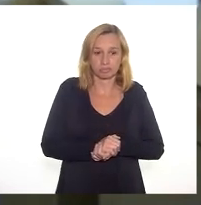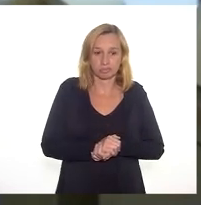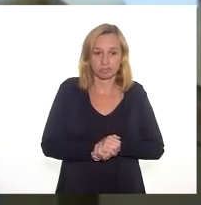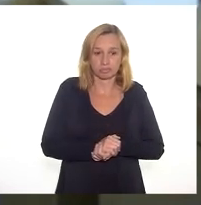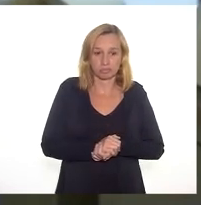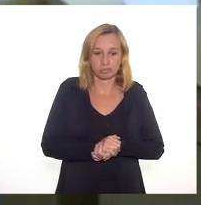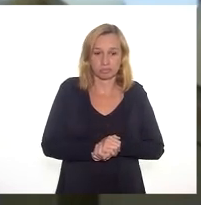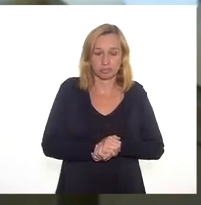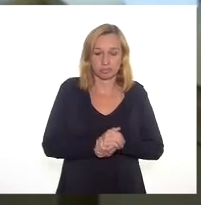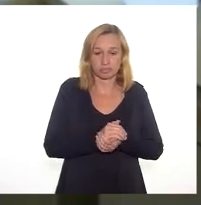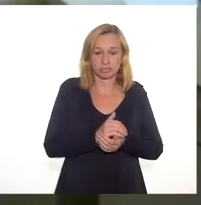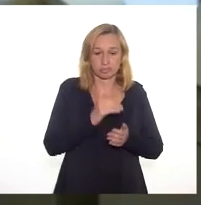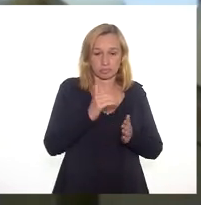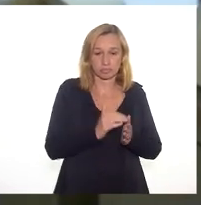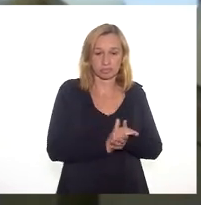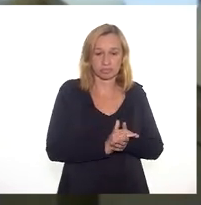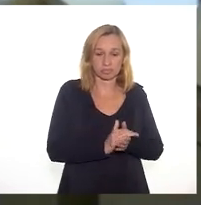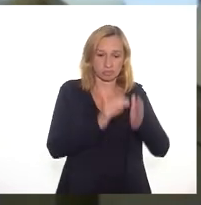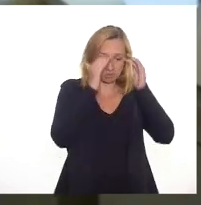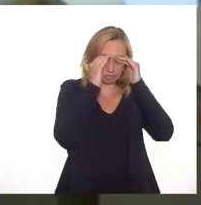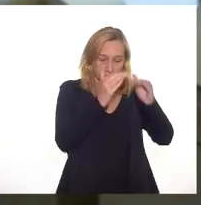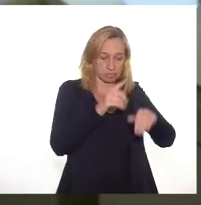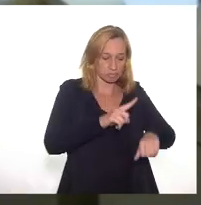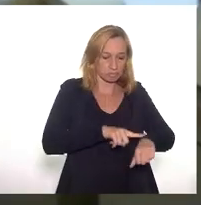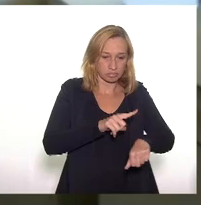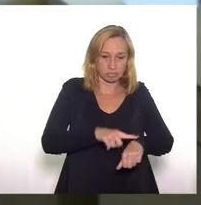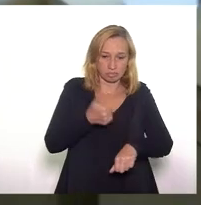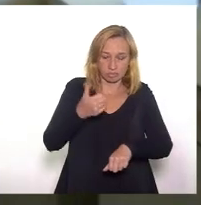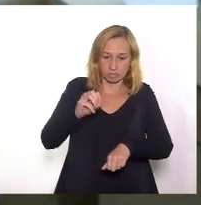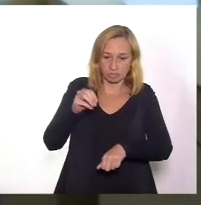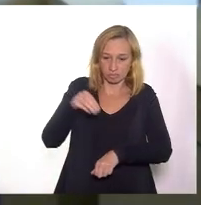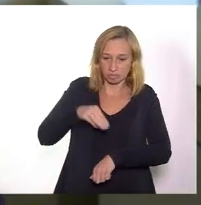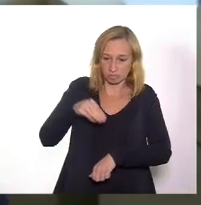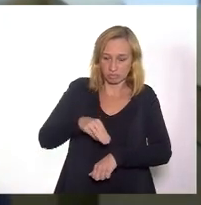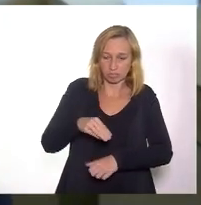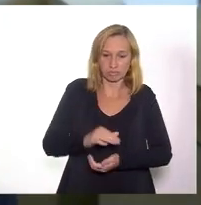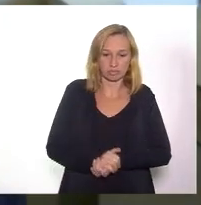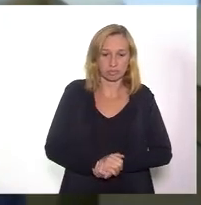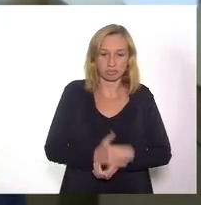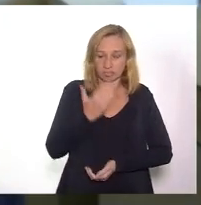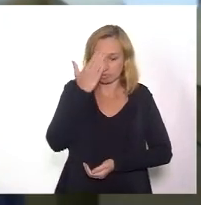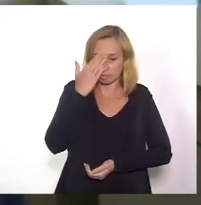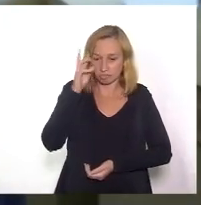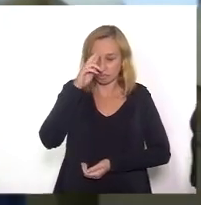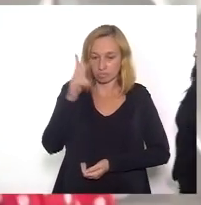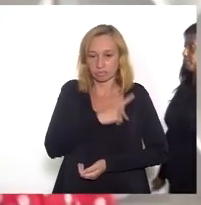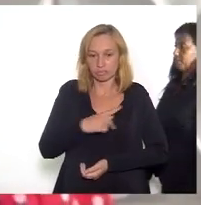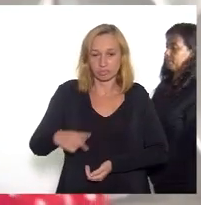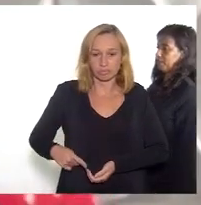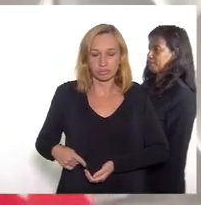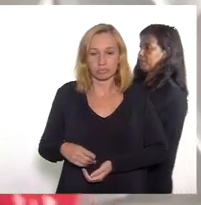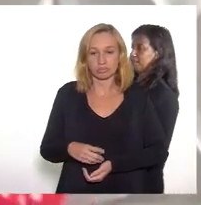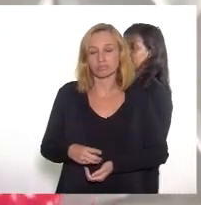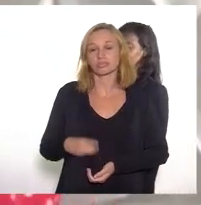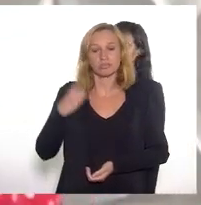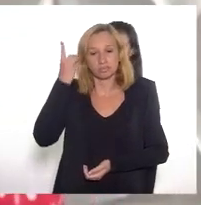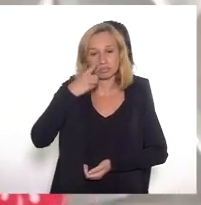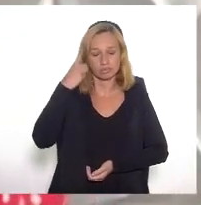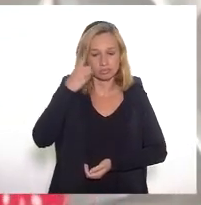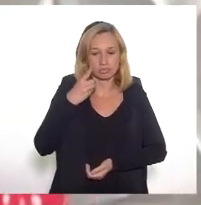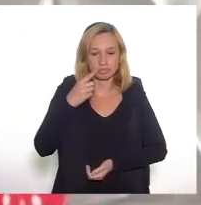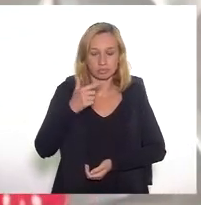a sua orientação de presidência de 10 minutos, eu vou abordar esse tema. Muito obrigado, presidente. Deputado Luiz Paulo, me permita fazer